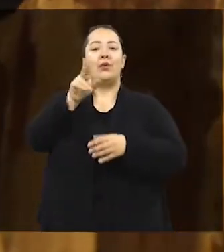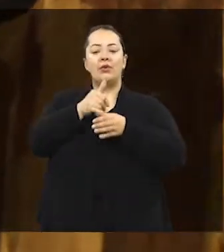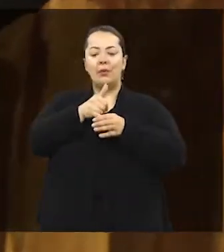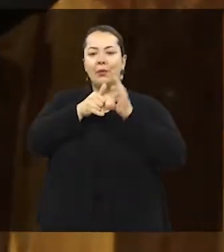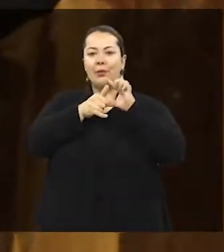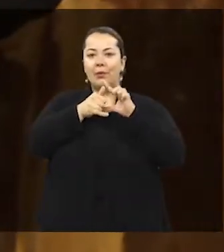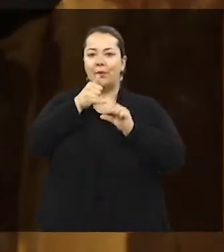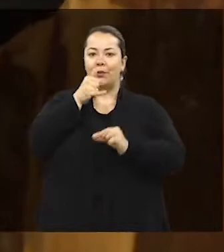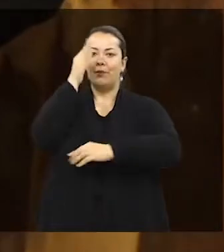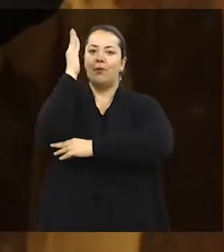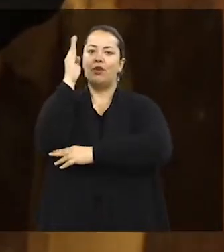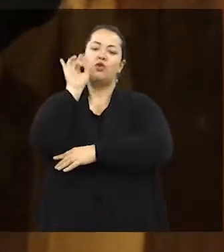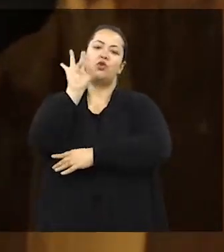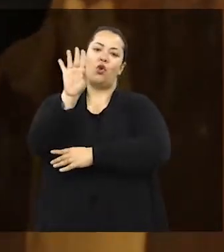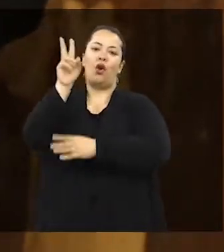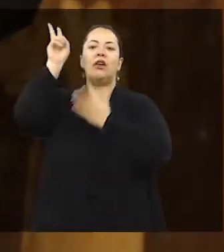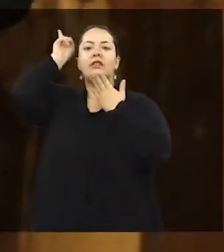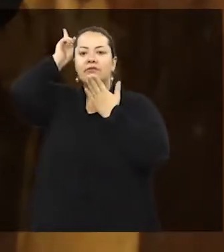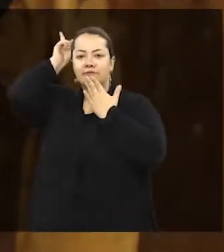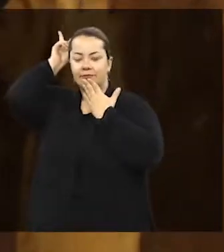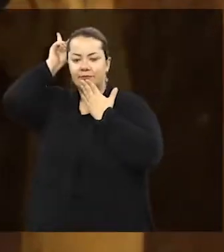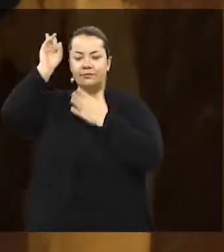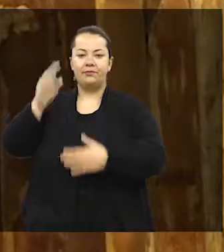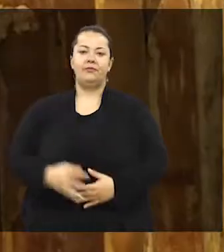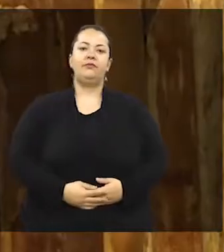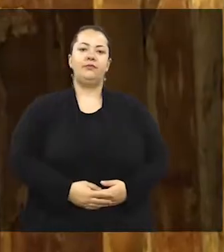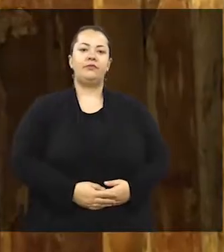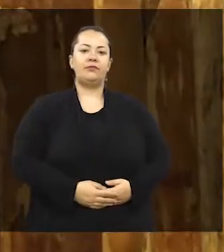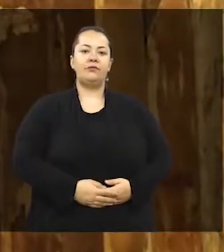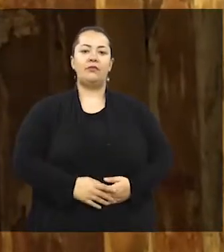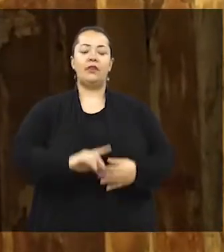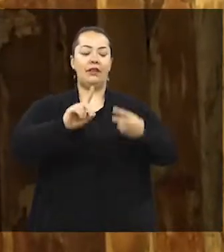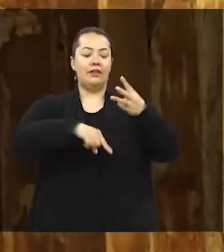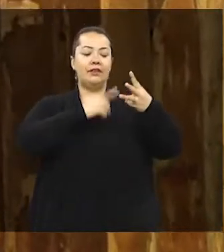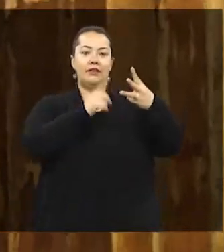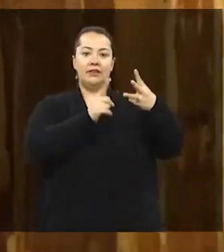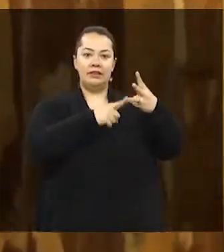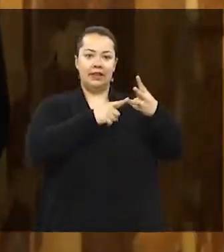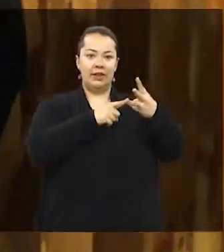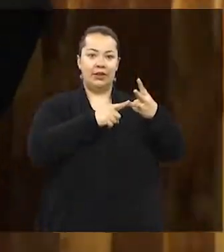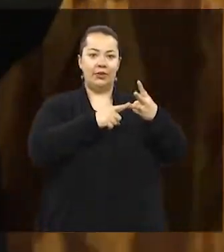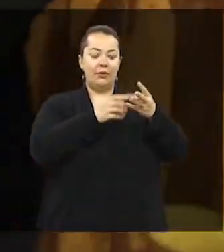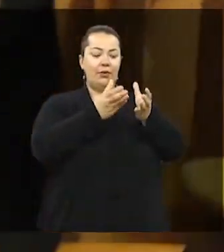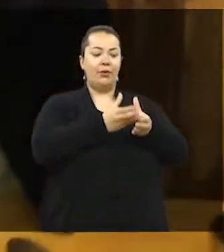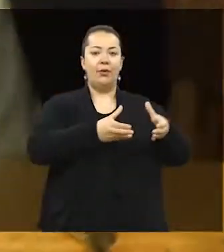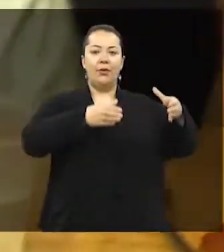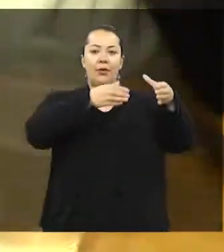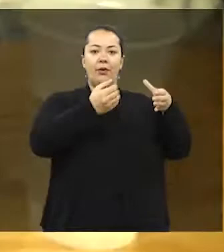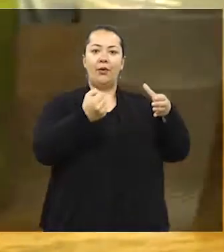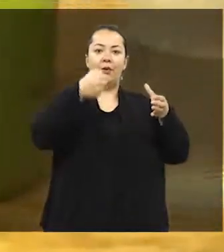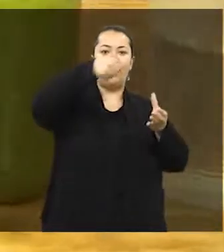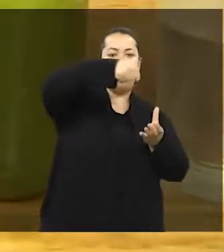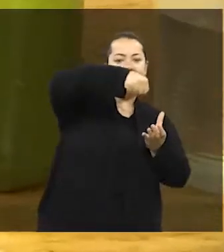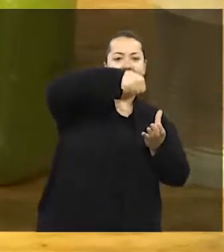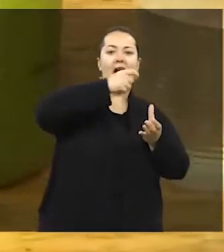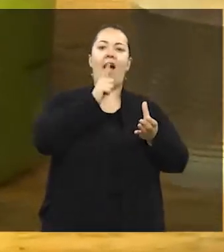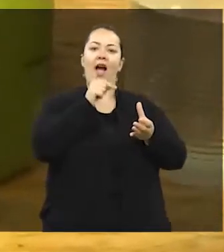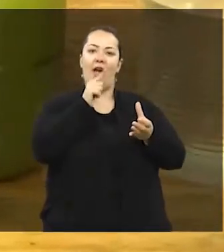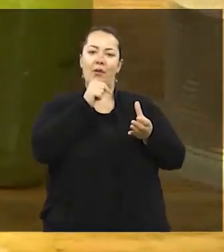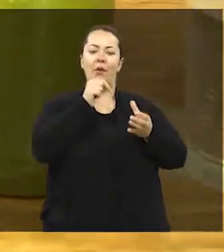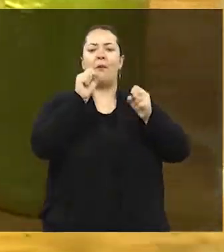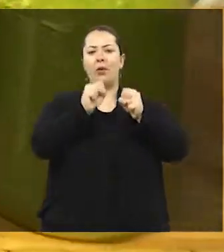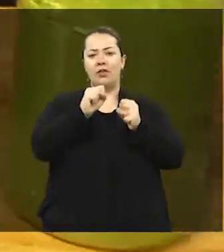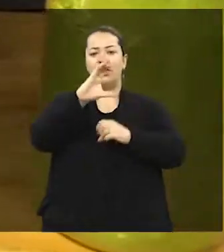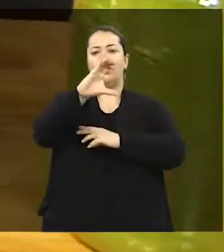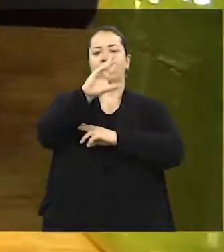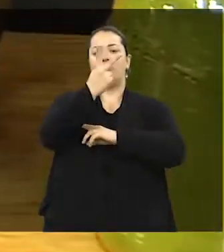utilizada. É utilizada apenas pelos índios. Após, temos o recipiente para a água, que pode ser